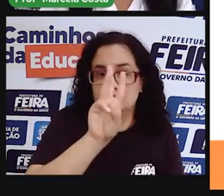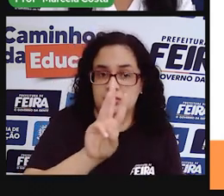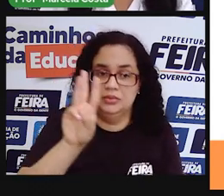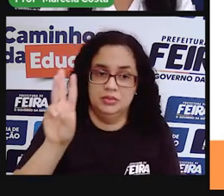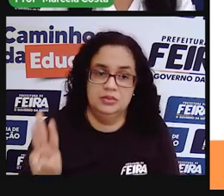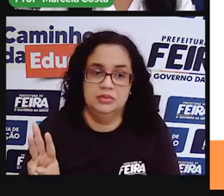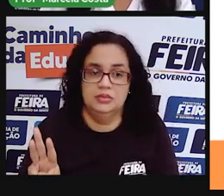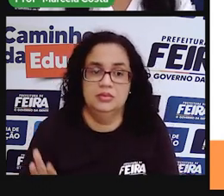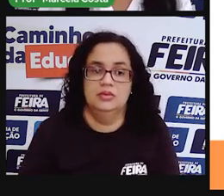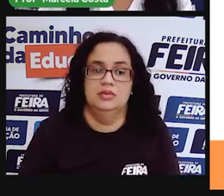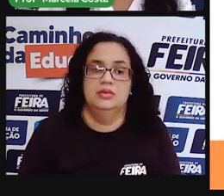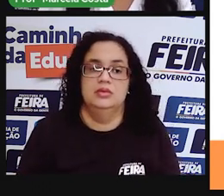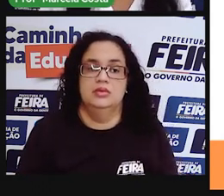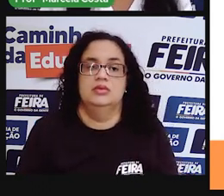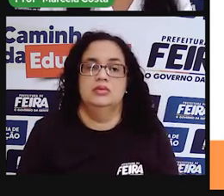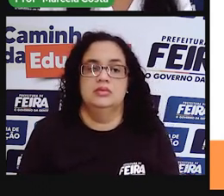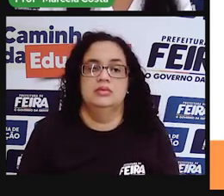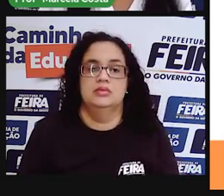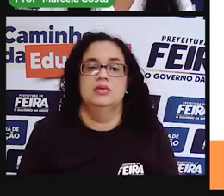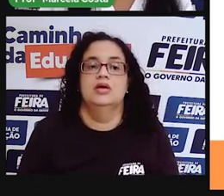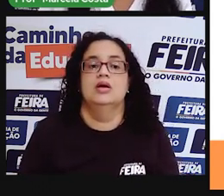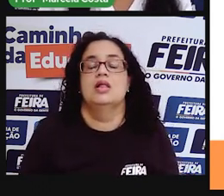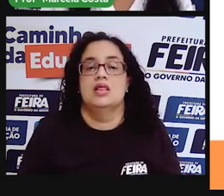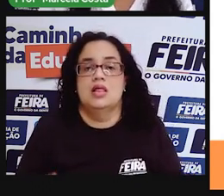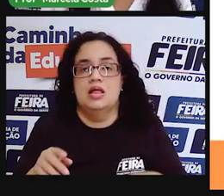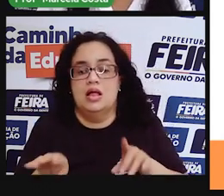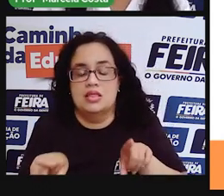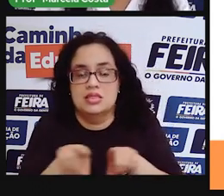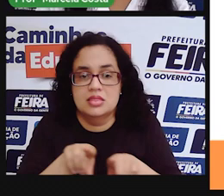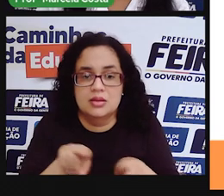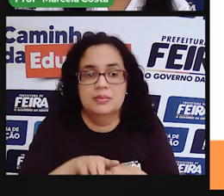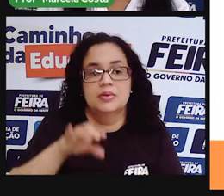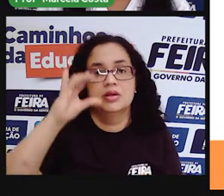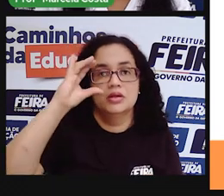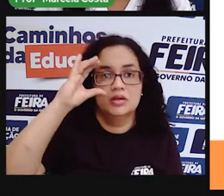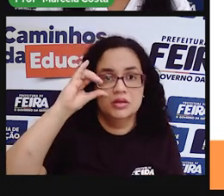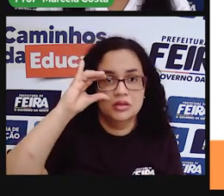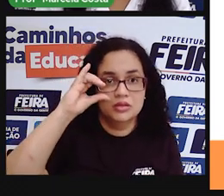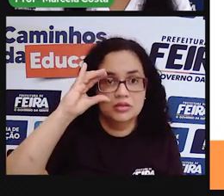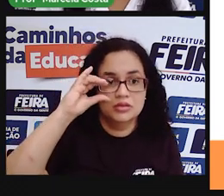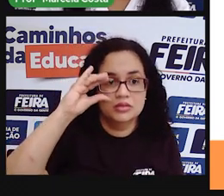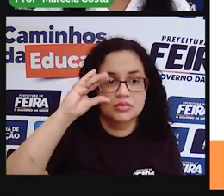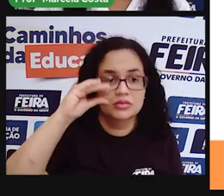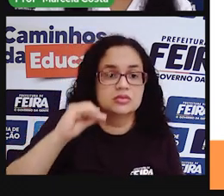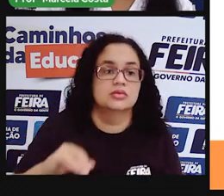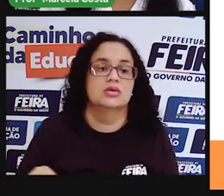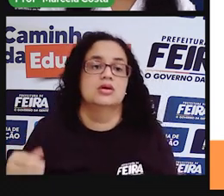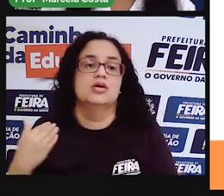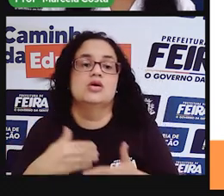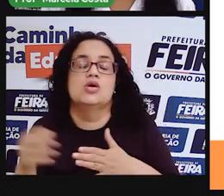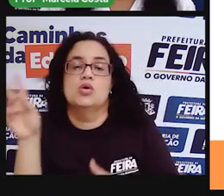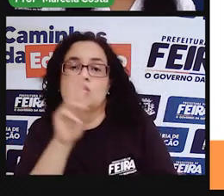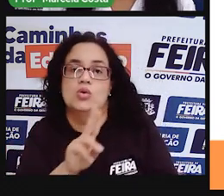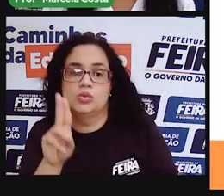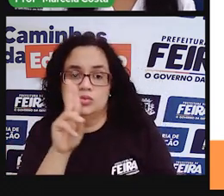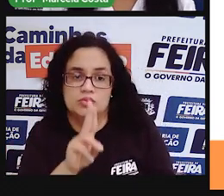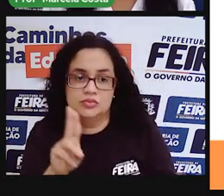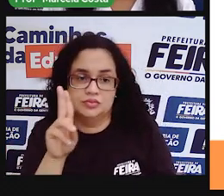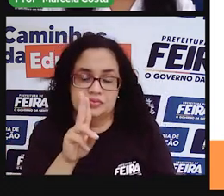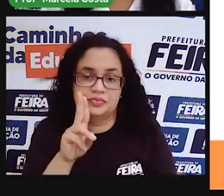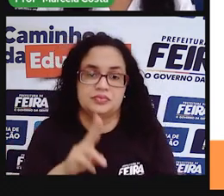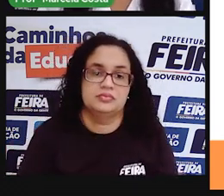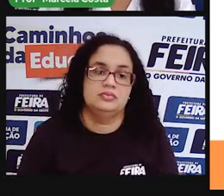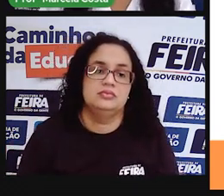em redes sociais, por exemplo, no Instagram, onde você procura o arroba da pessoa, né? O arroba e o nome da pessoa,